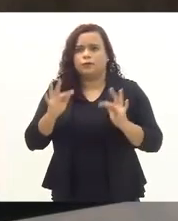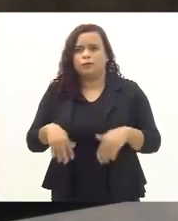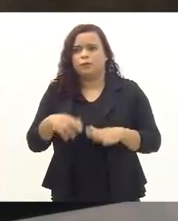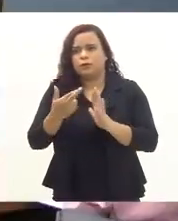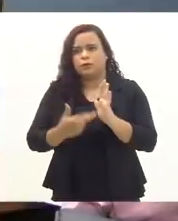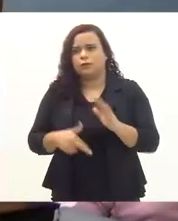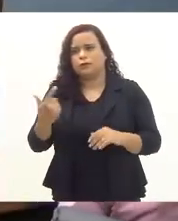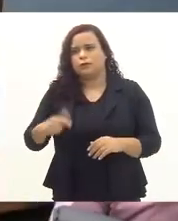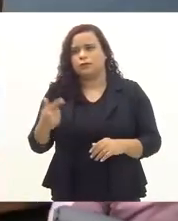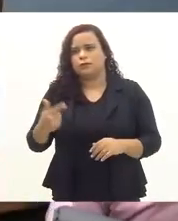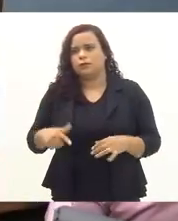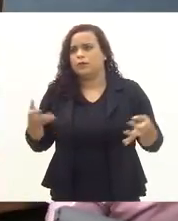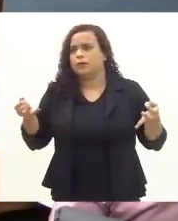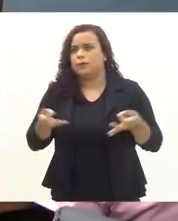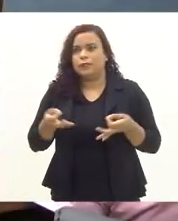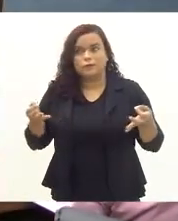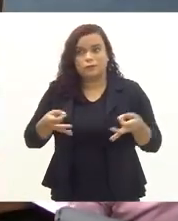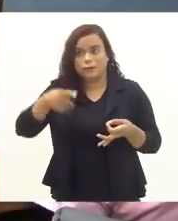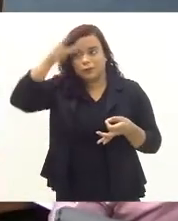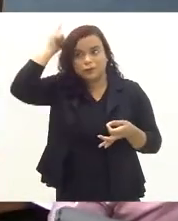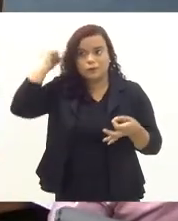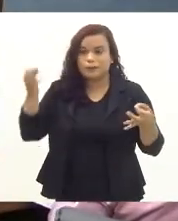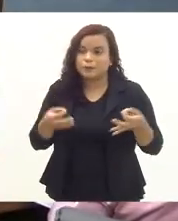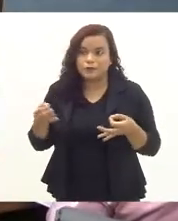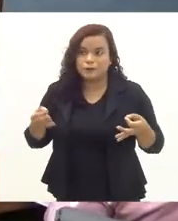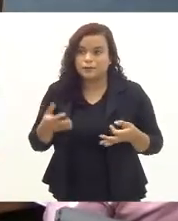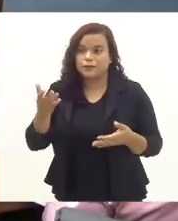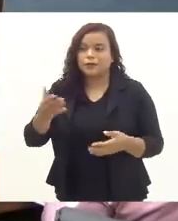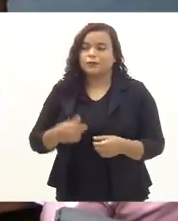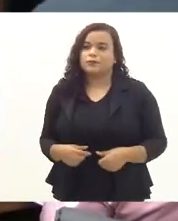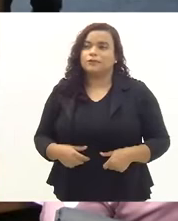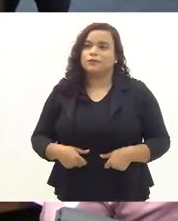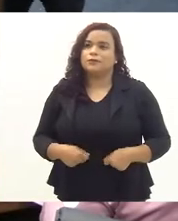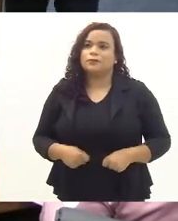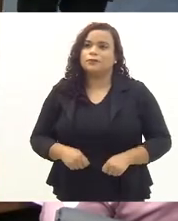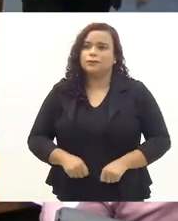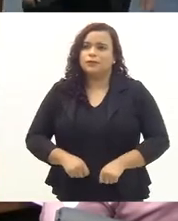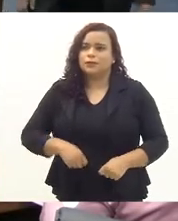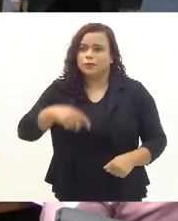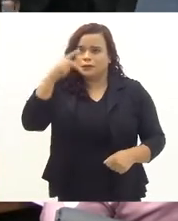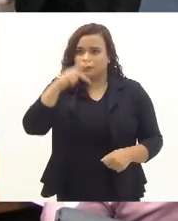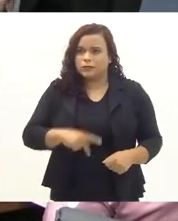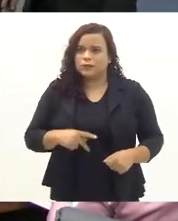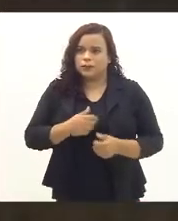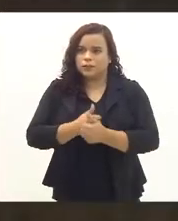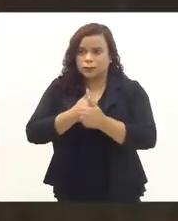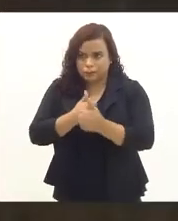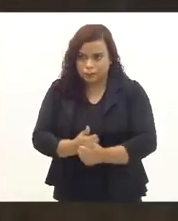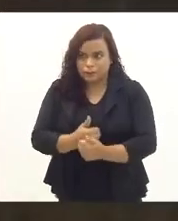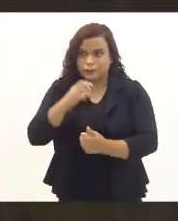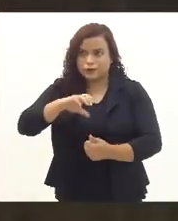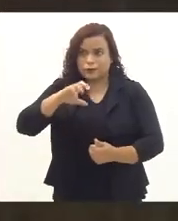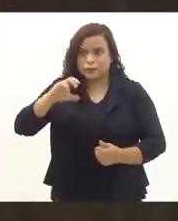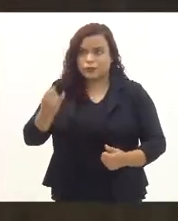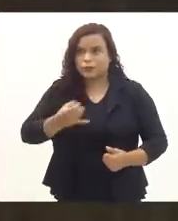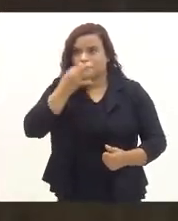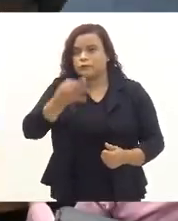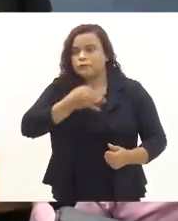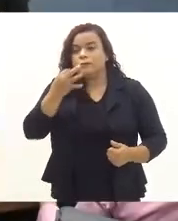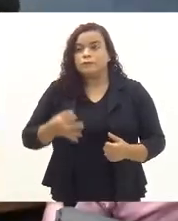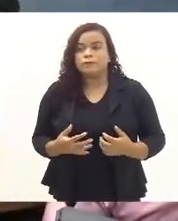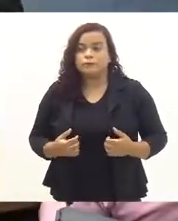redação é perfeito o deputado dos porcos quem acompanha o parecer da ccj